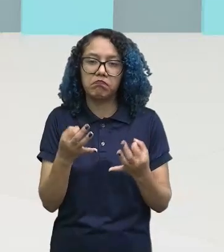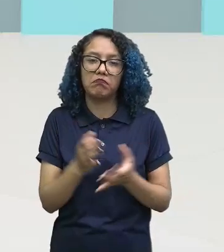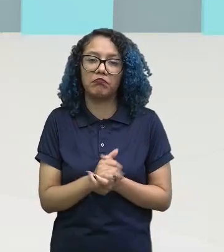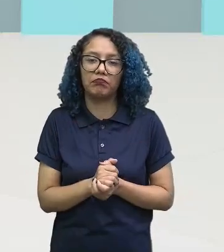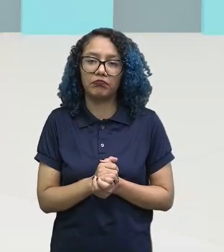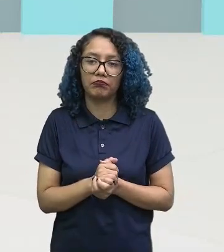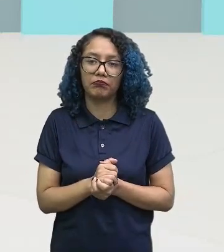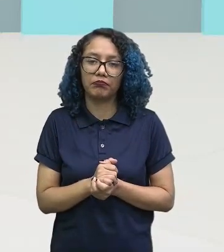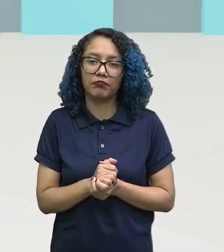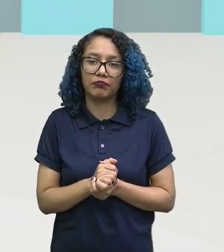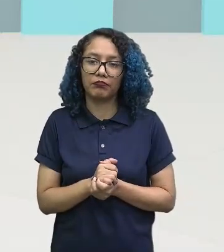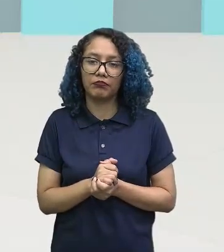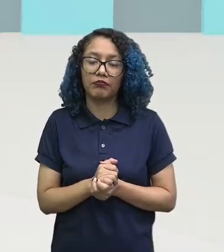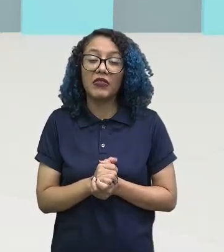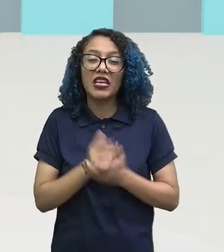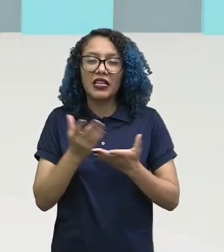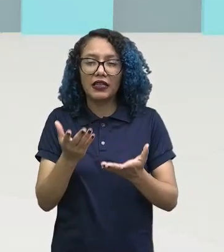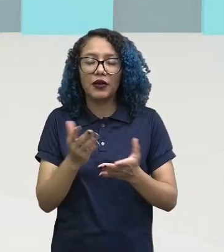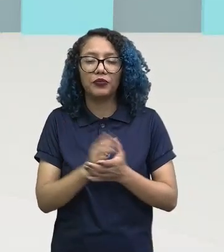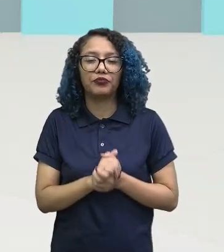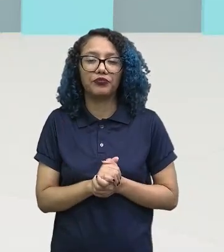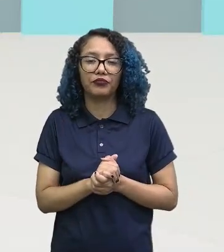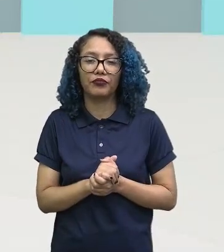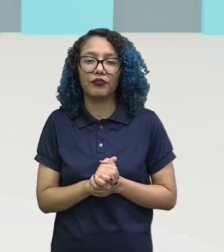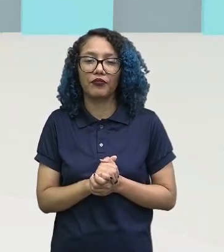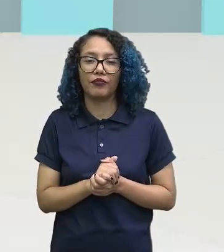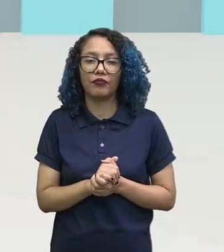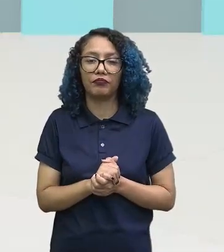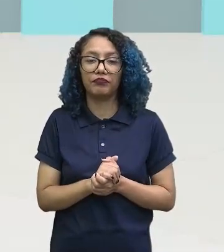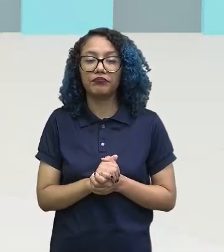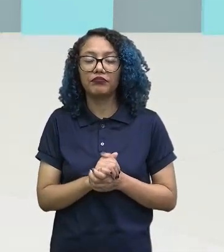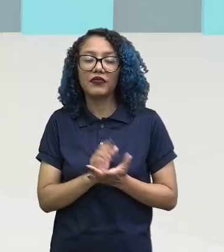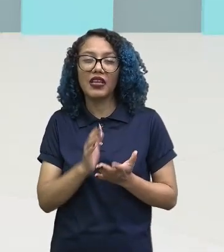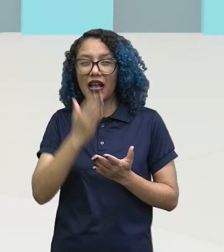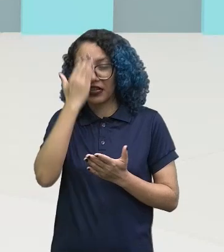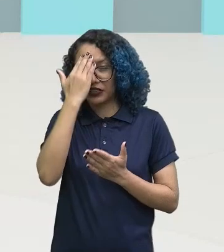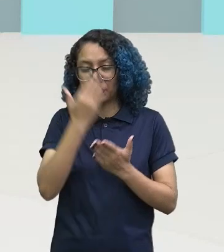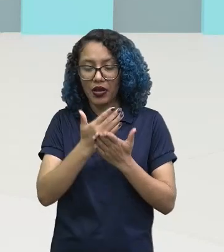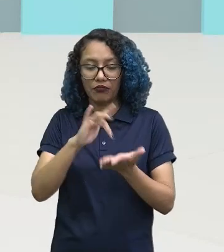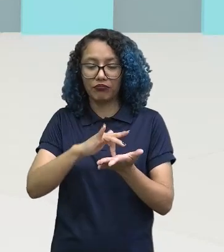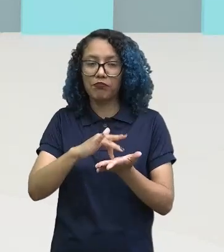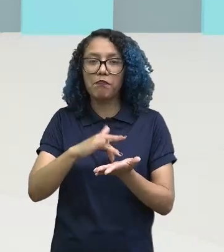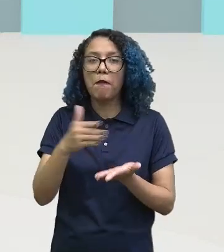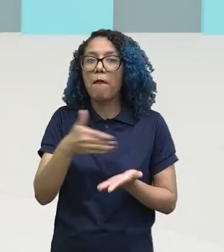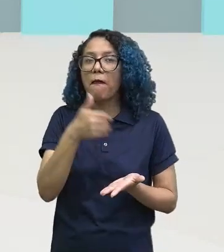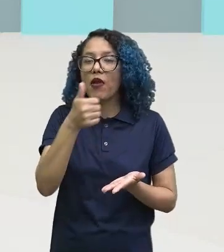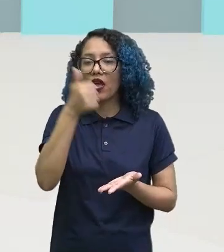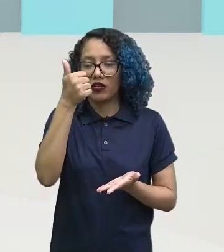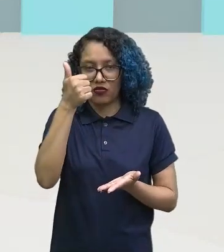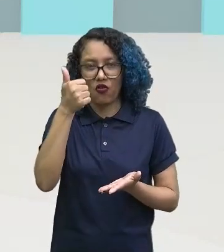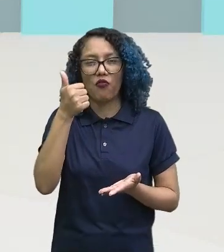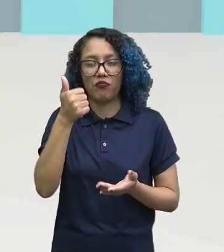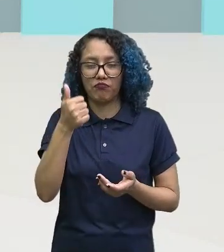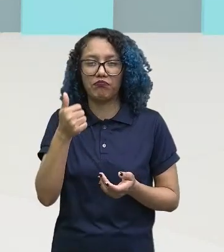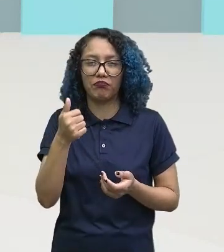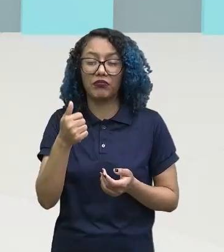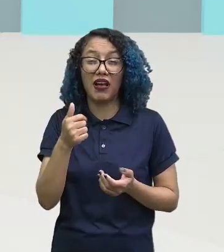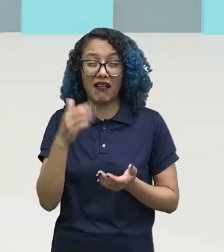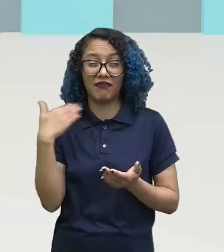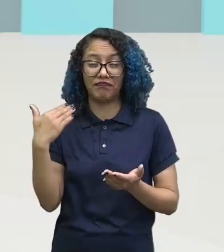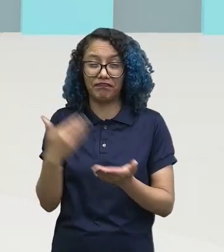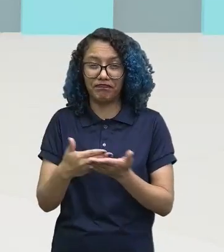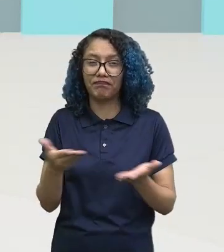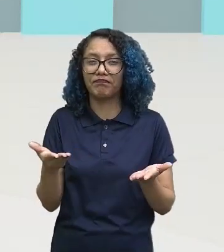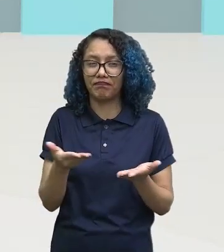físico magro, longínquo, sem curva, é privilegiado e preferido na maioria dos âmbitos, ainda